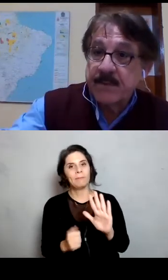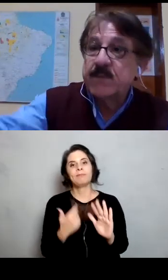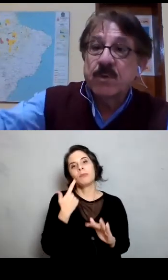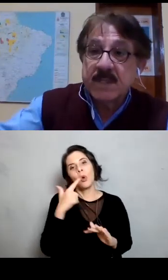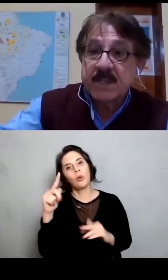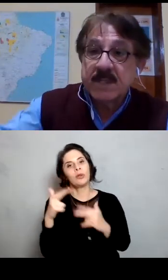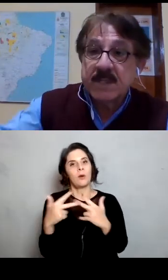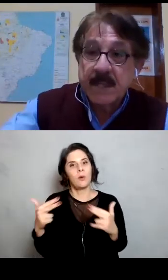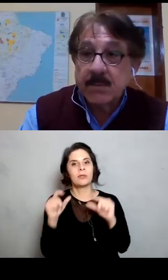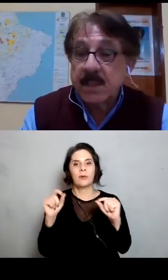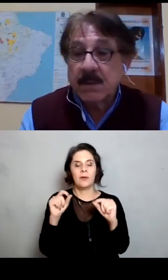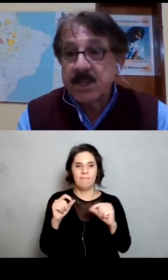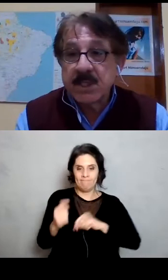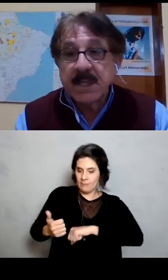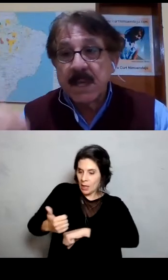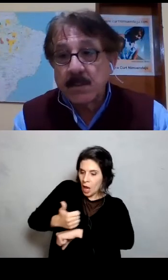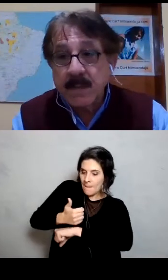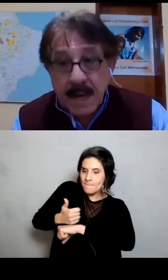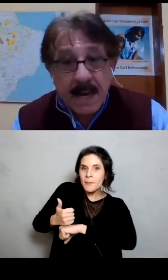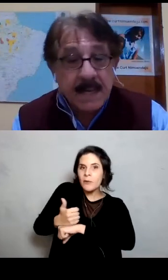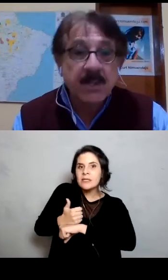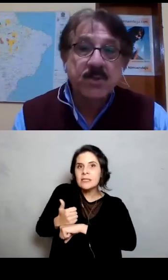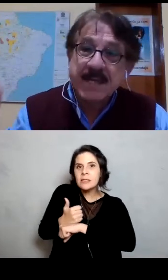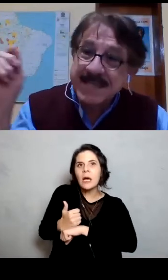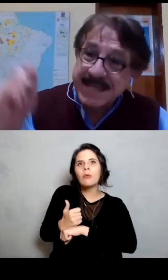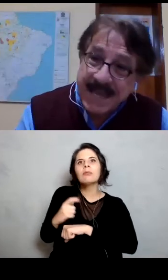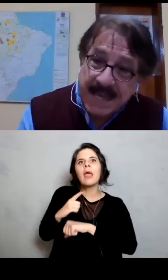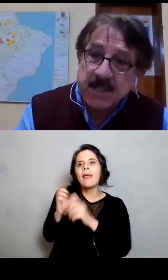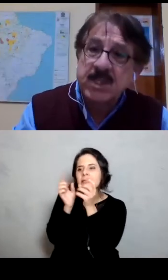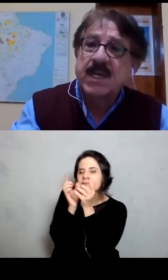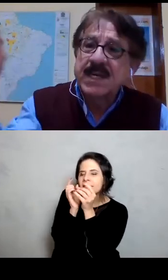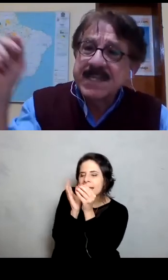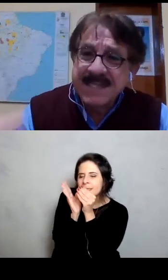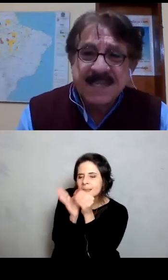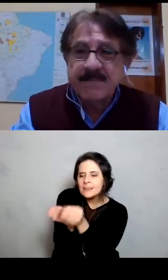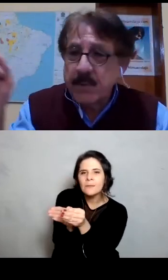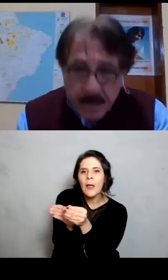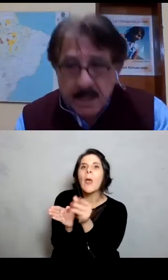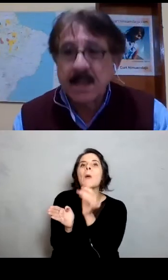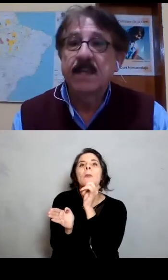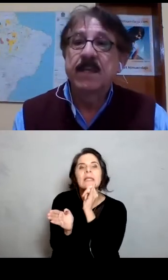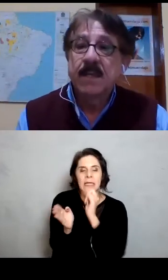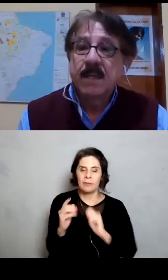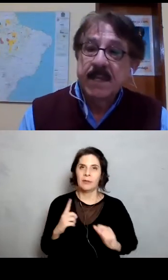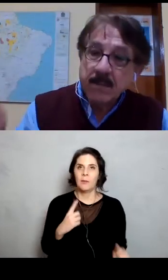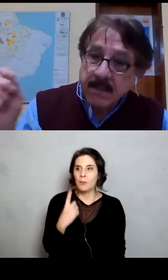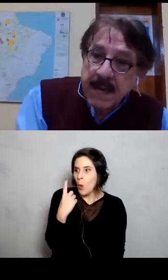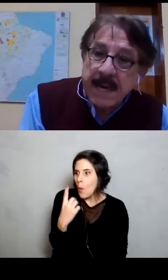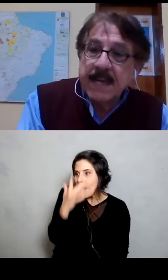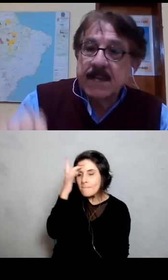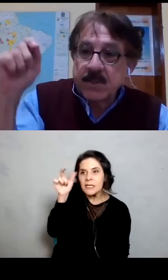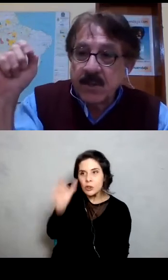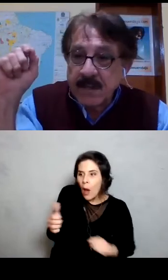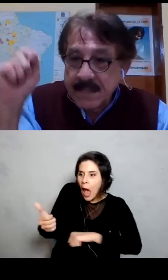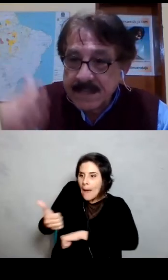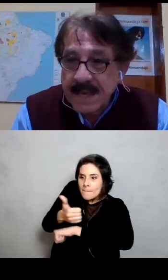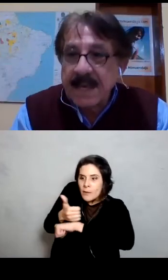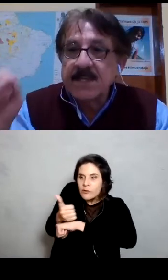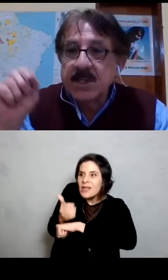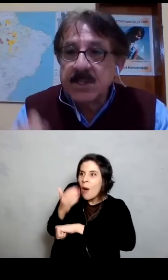dessas profissões que vão se criando. Então, a gente tem um cara que só entende de formiga, tem um cara que